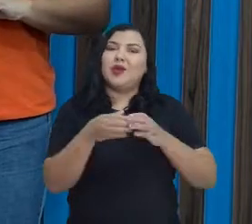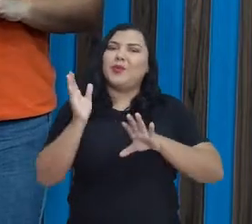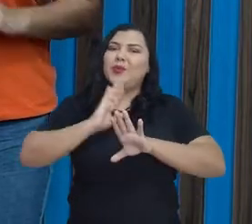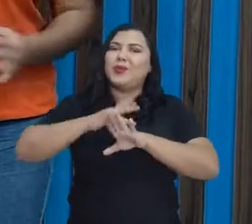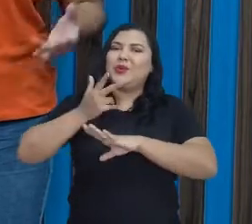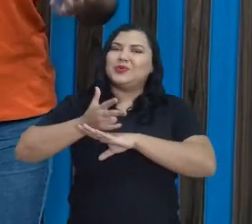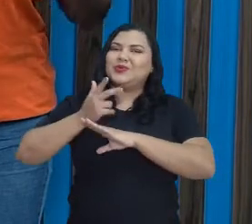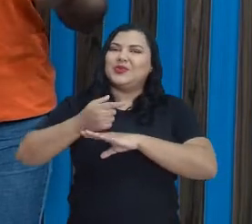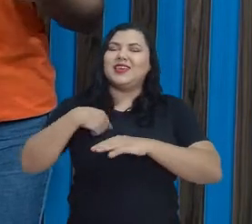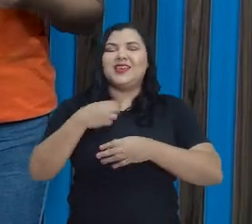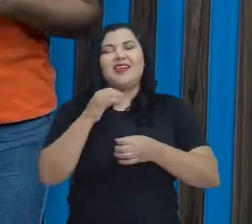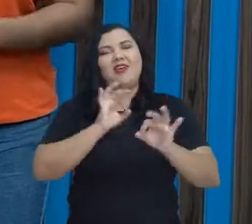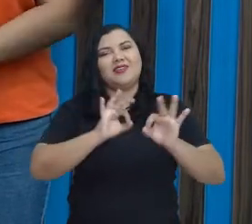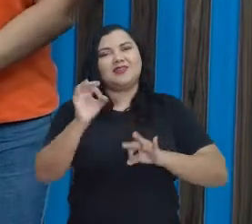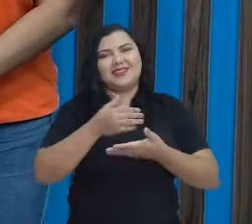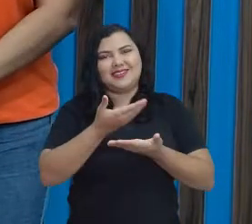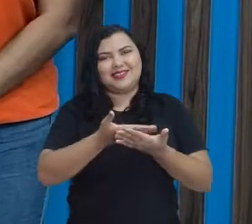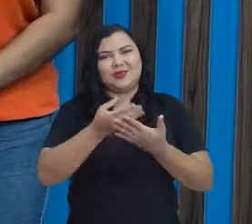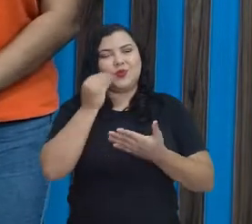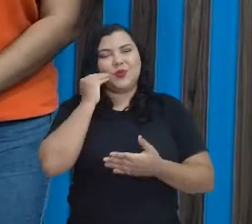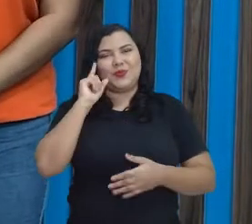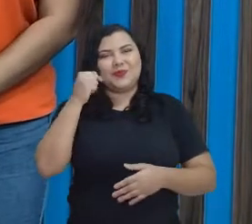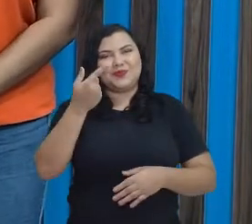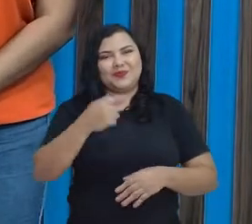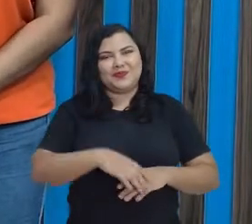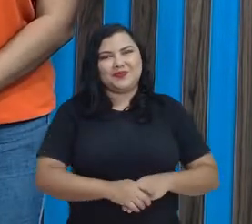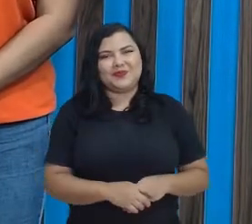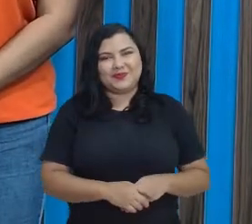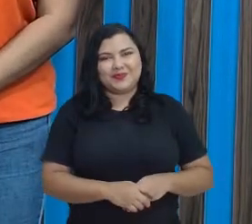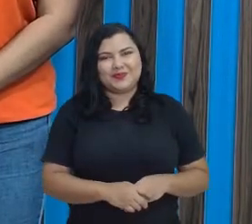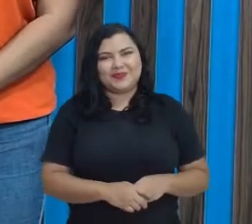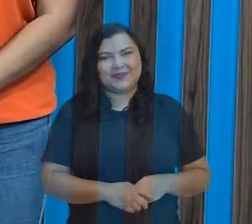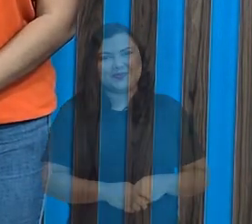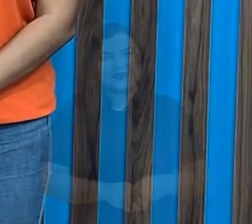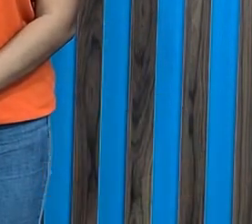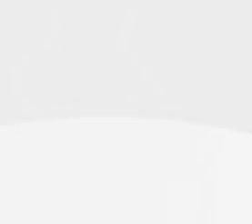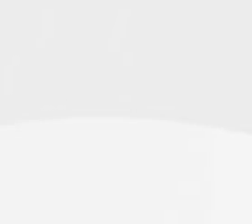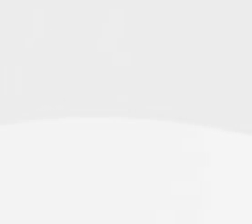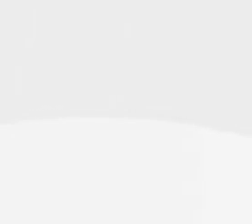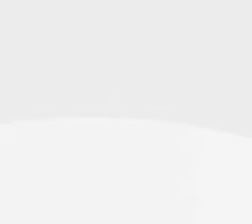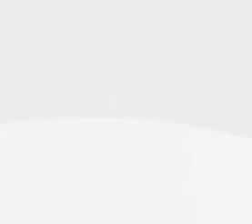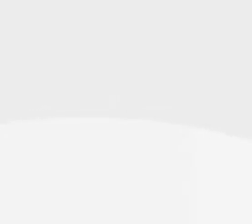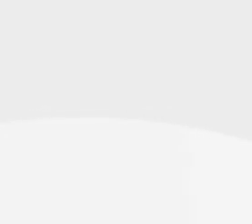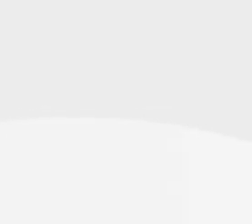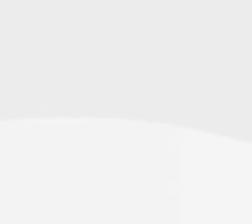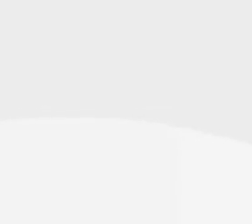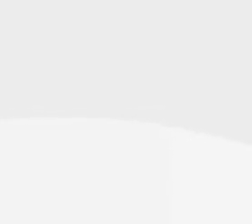cheguem até vocês. Um beijo e até a próxima.